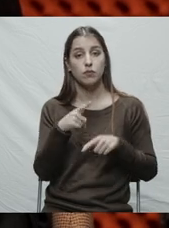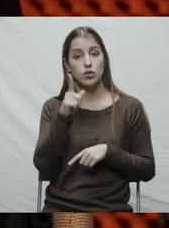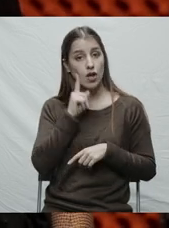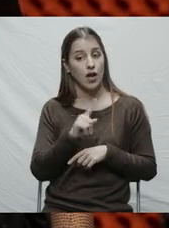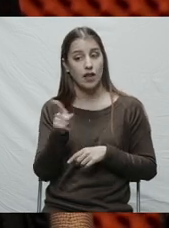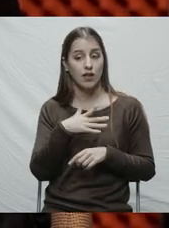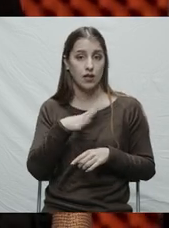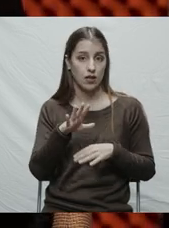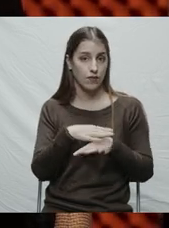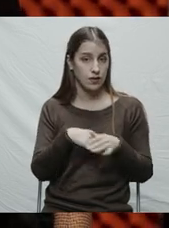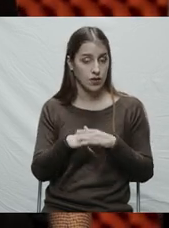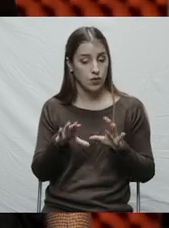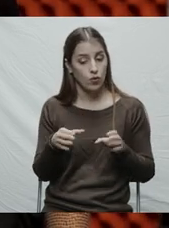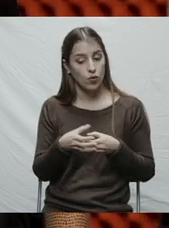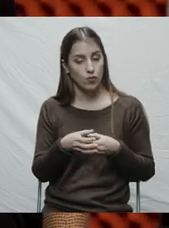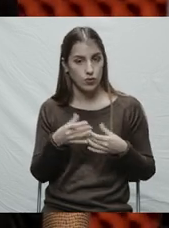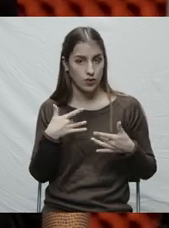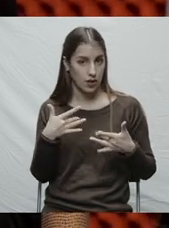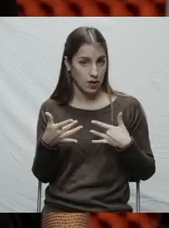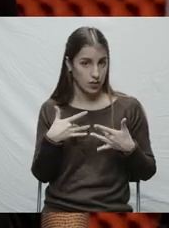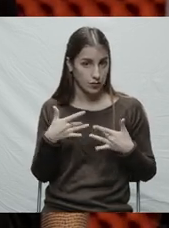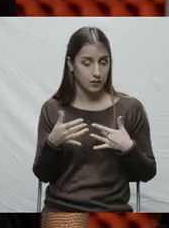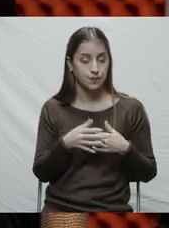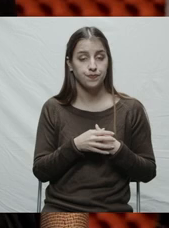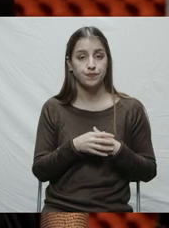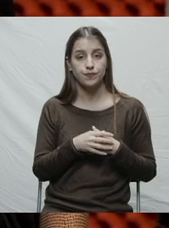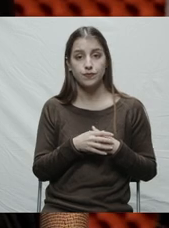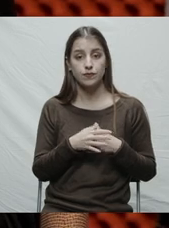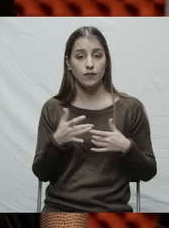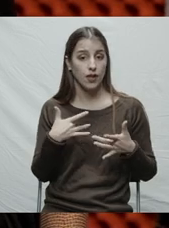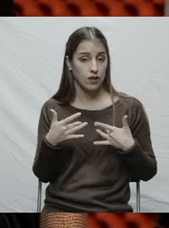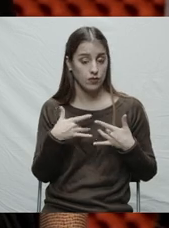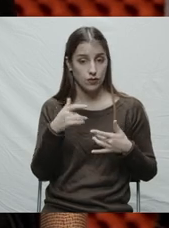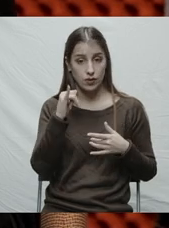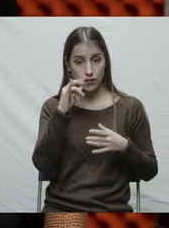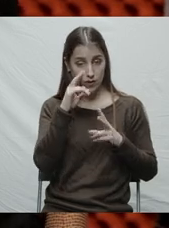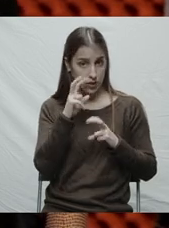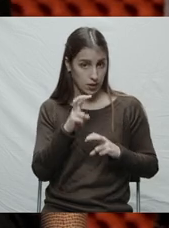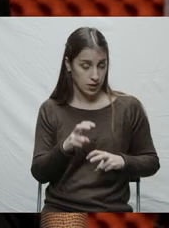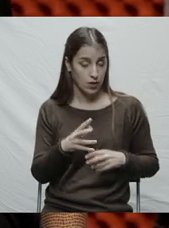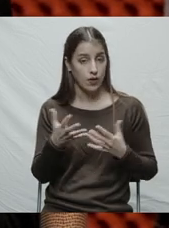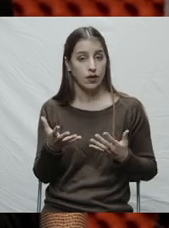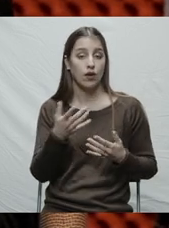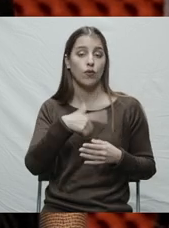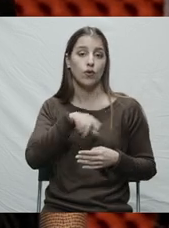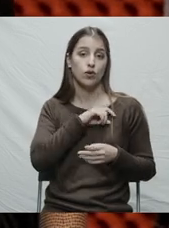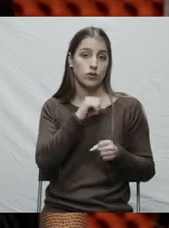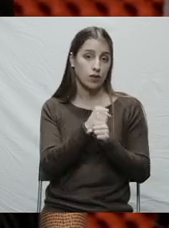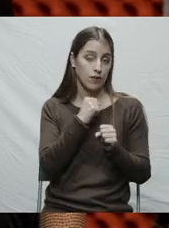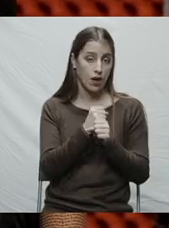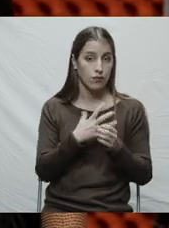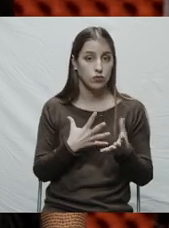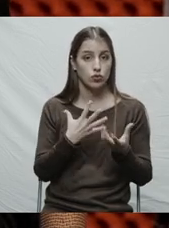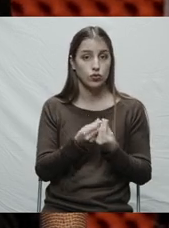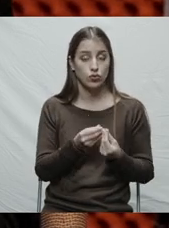grupo de teatro, ou seja, criar um tipo de teatro de investigação, e depois ainda trabalhávamos fora das aulas com